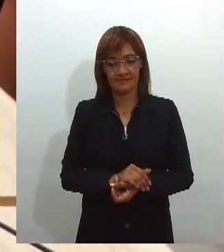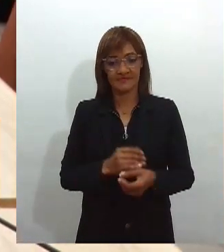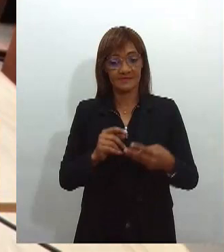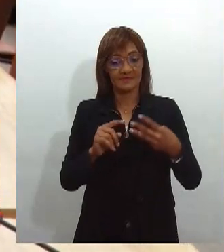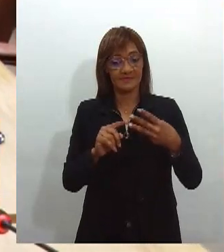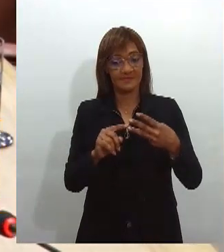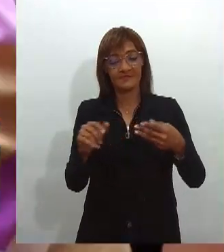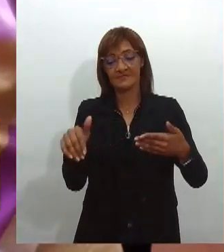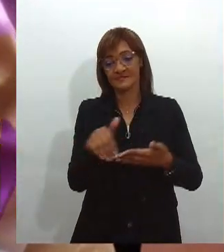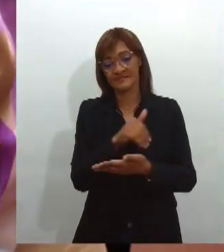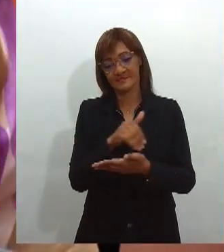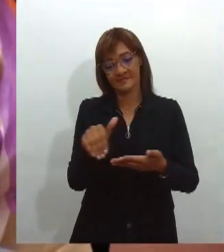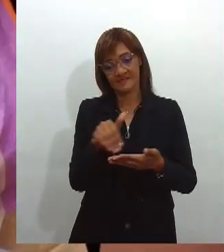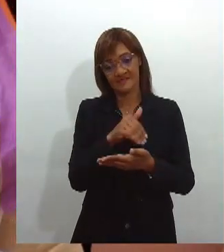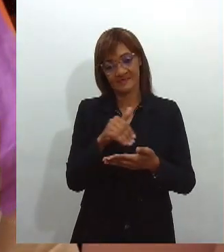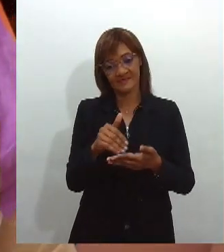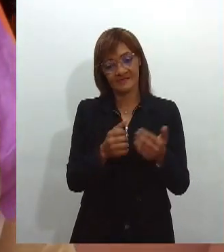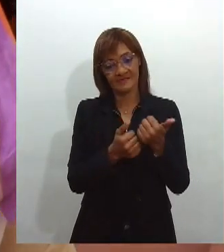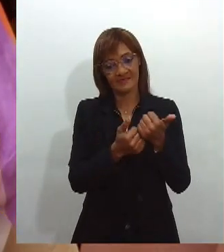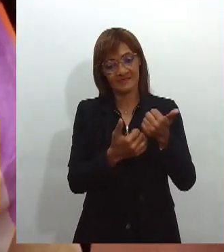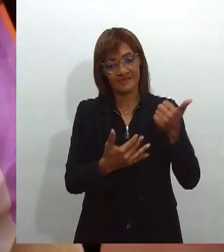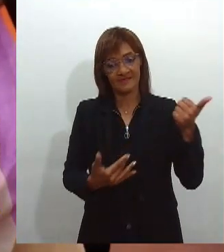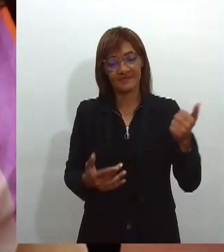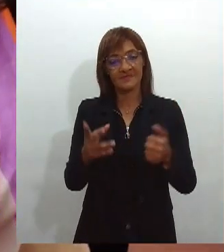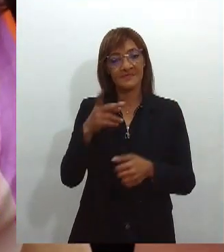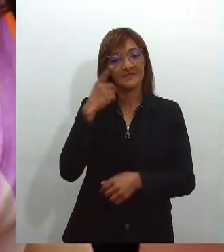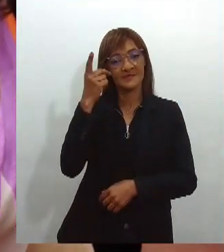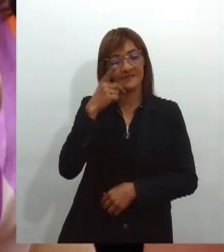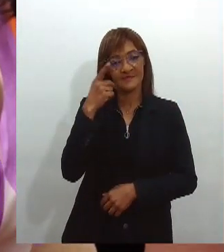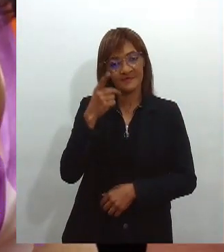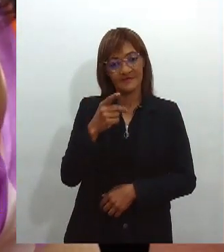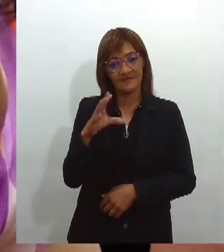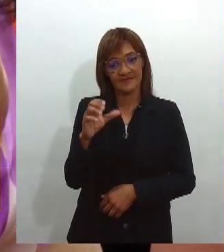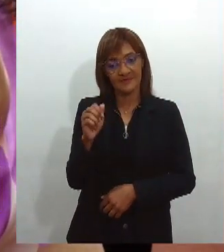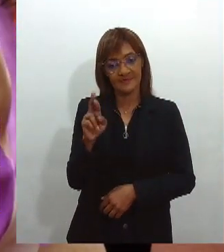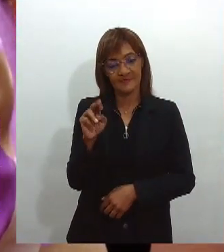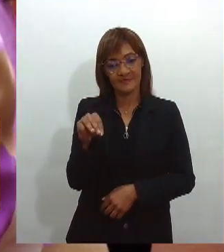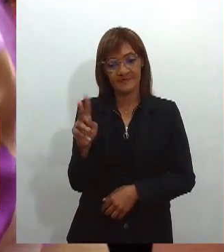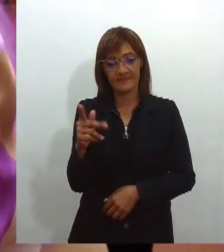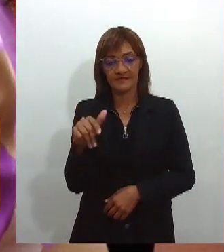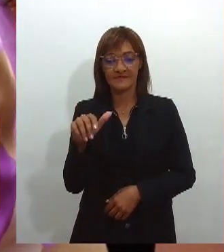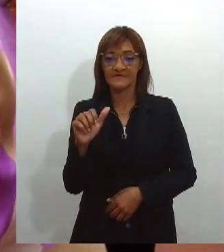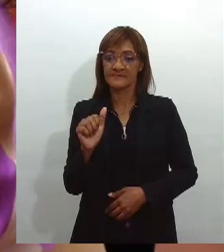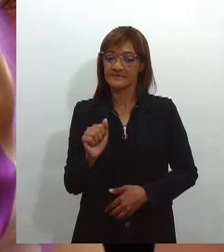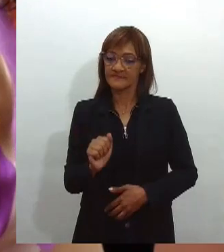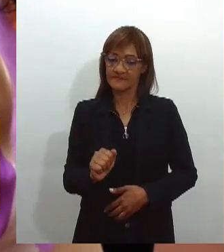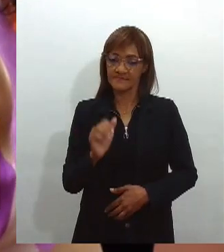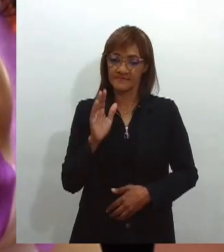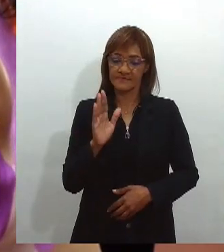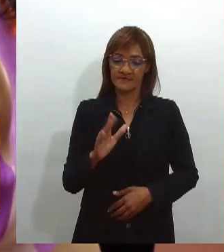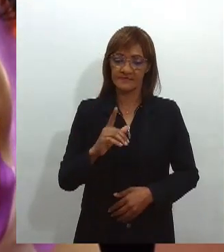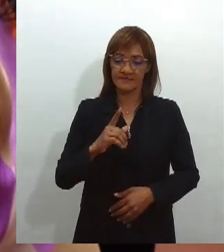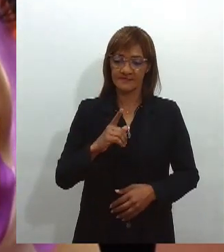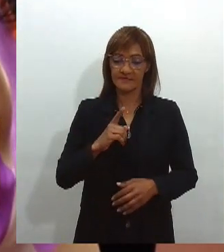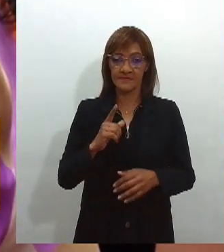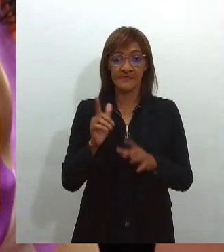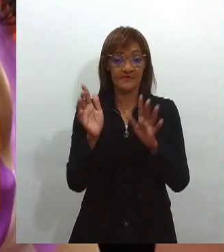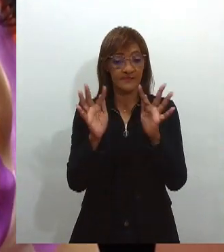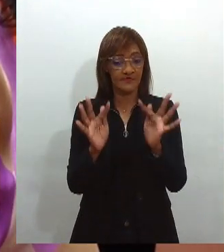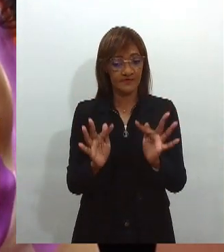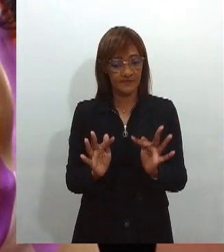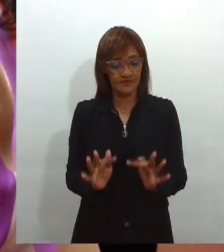mesa diretora, a deputada Carminha Paiva, do Republicanos, celebrou a aprovação da composição e